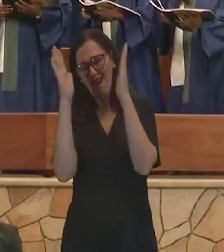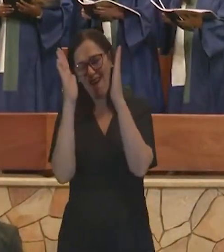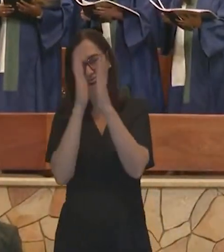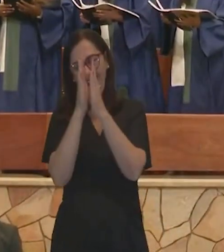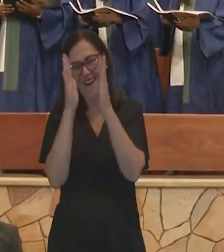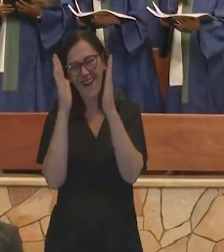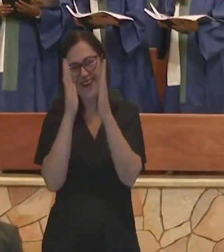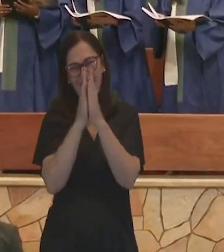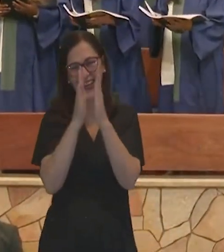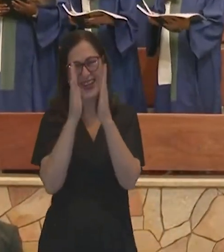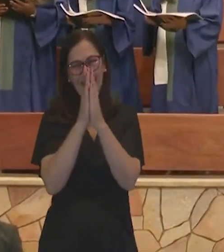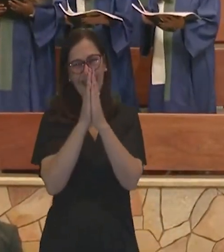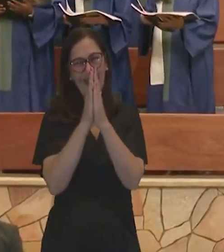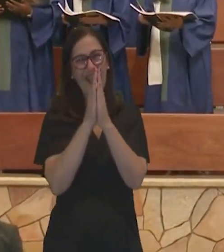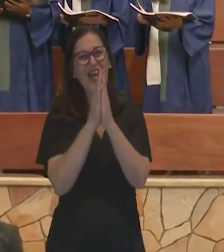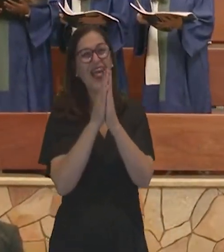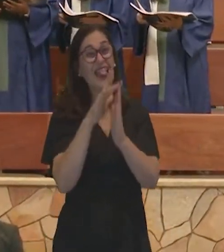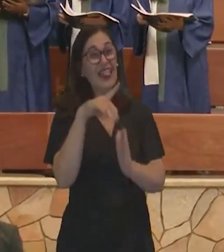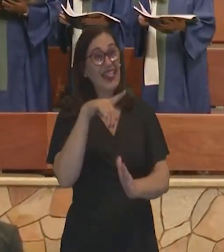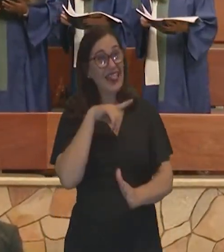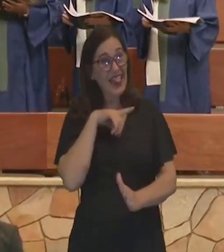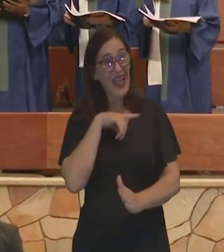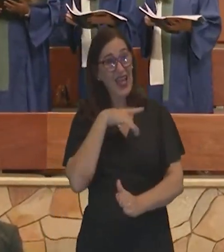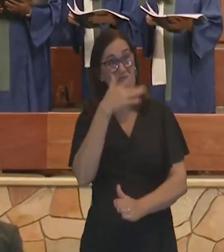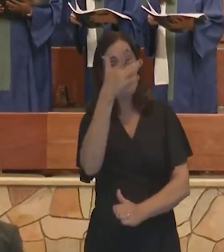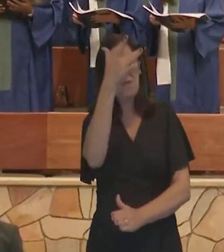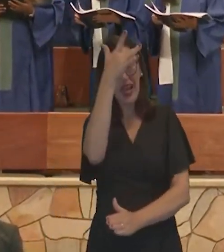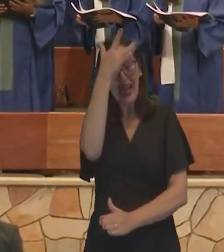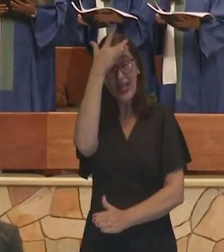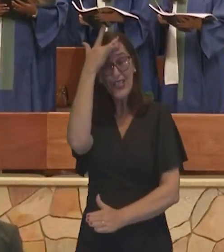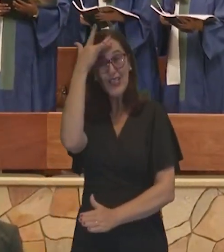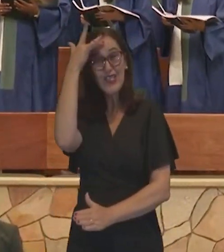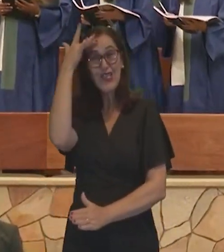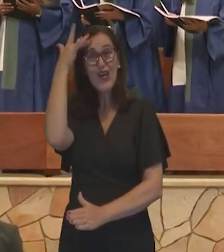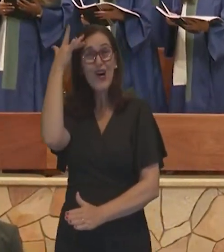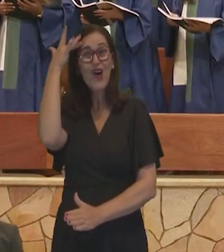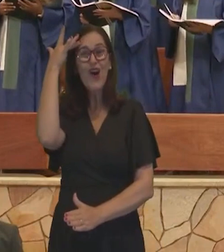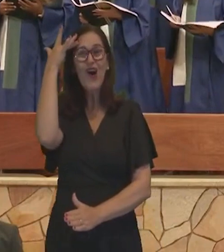Orando alguém orando